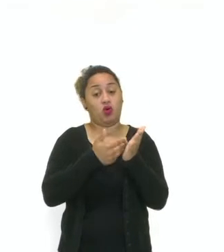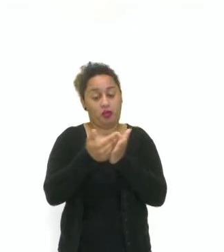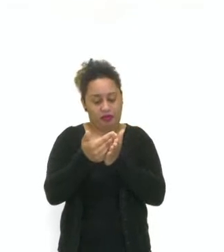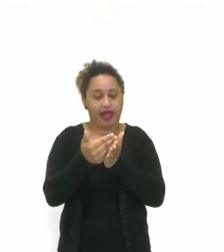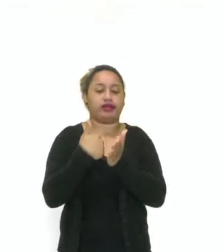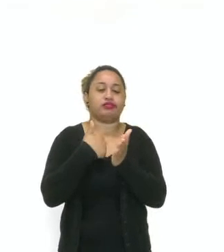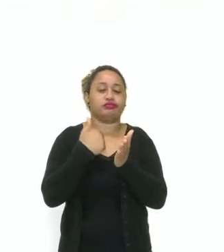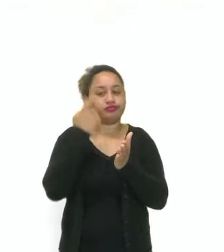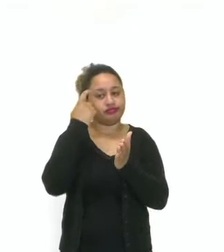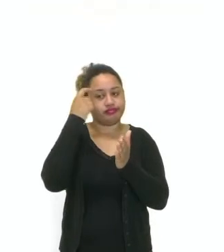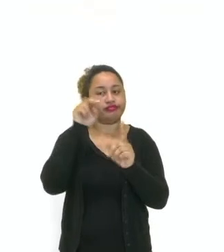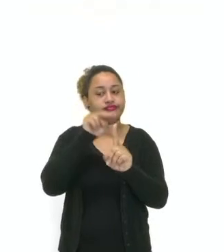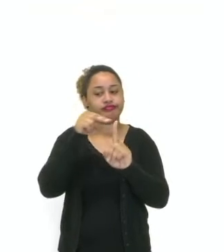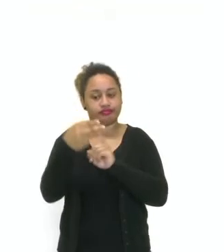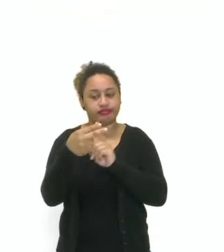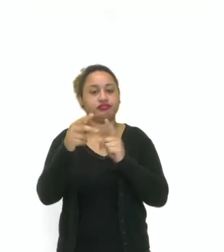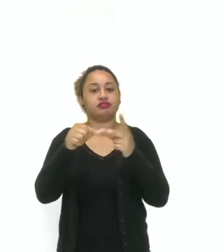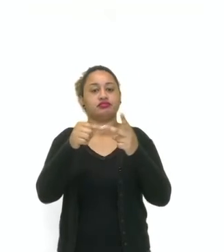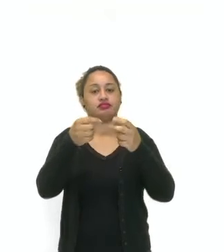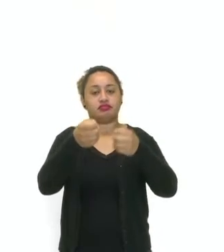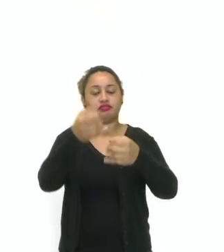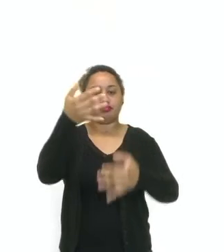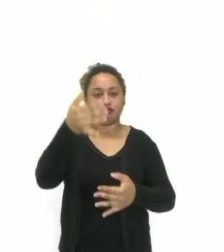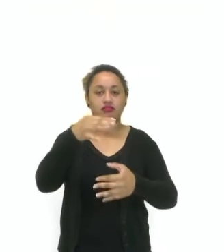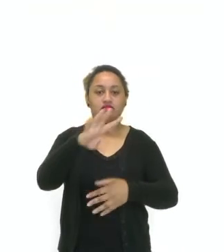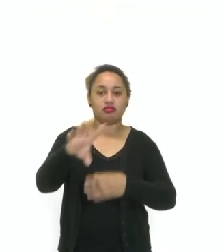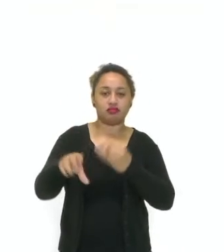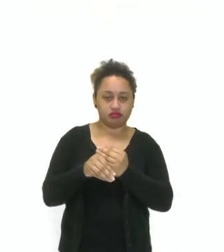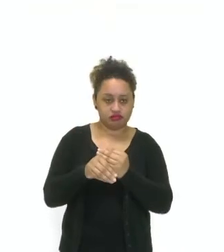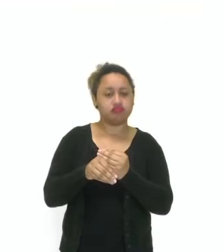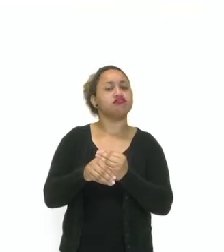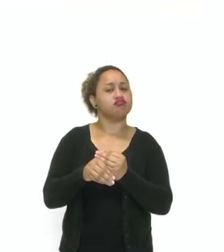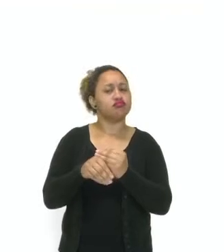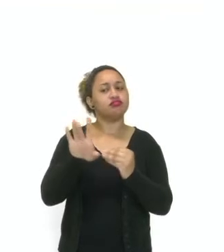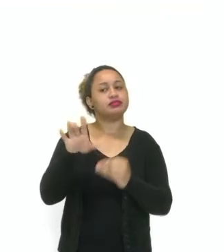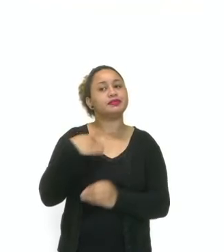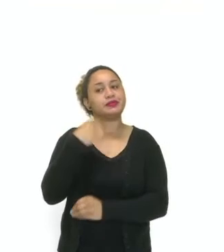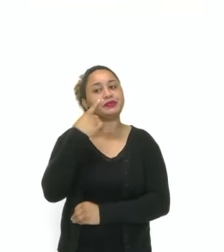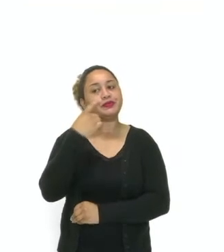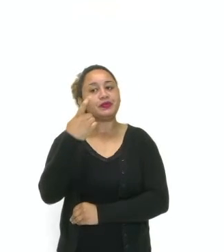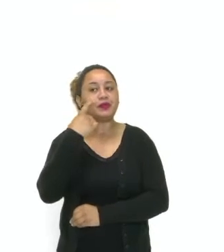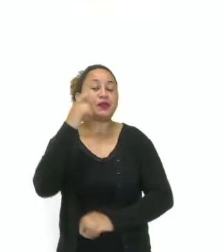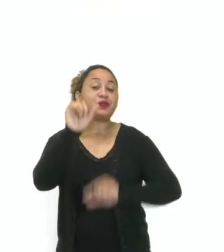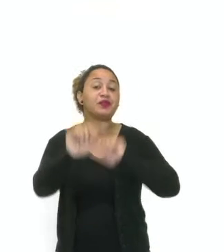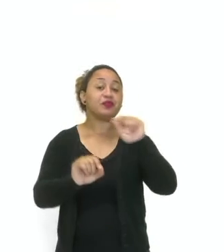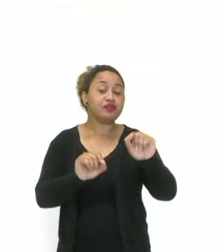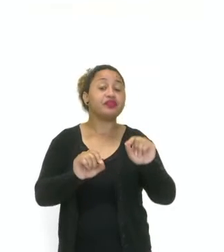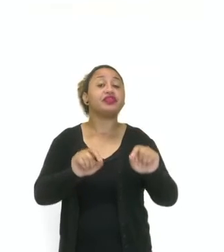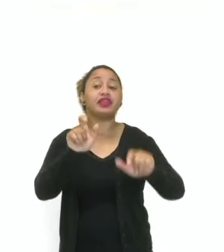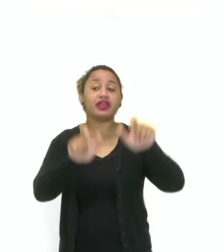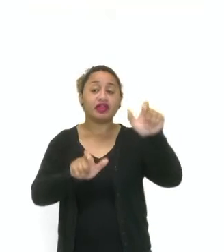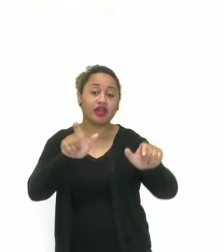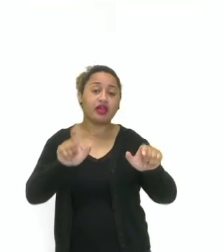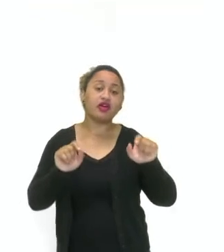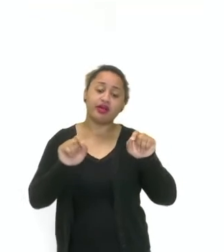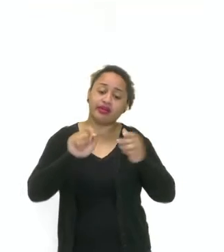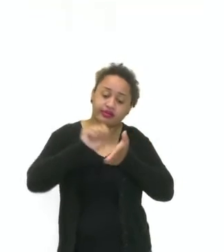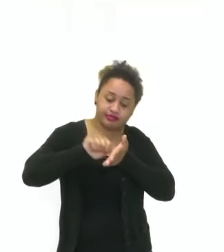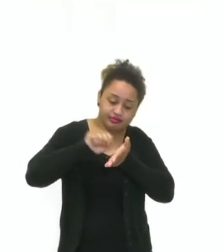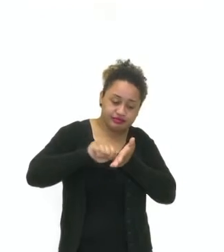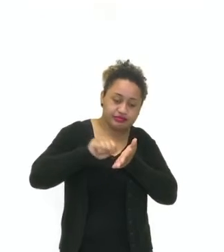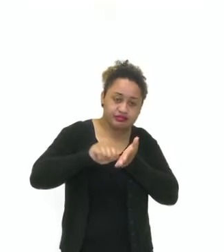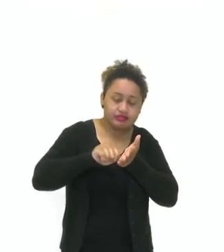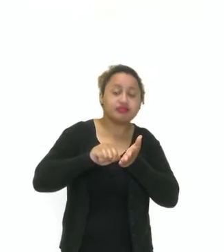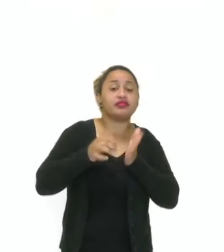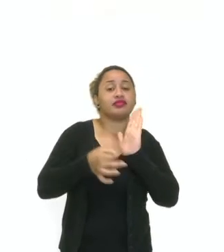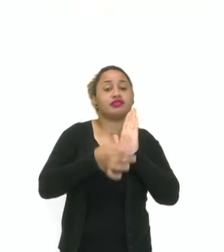tese, desenvolvimento e conclusão. É muito interessante o quê? Que a pessoa que escreve o artigo